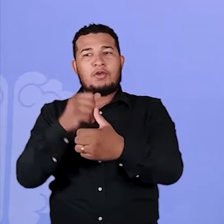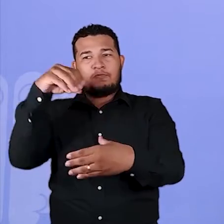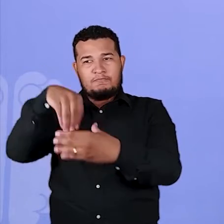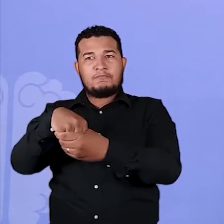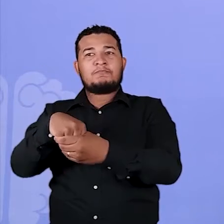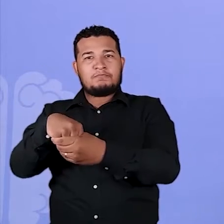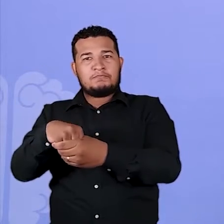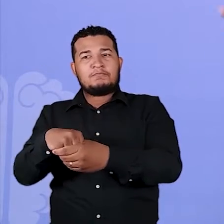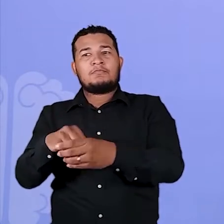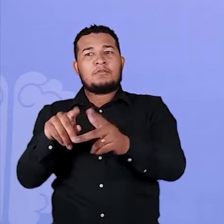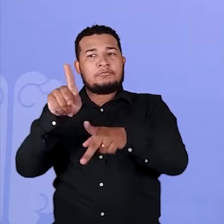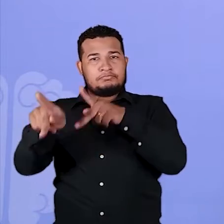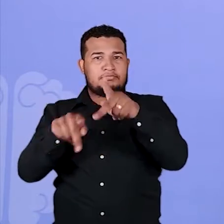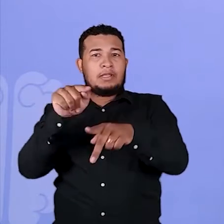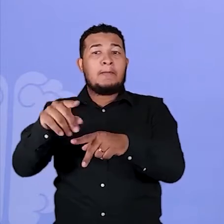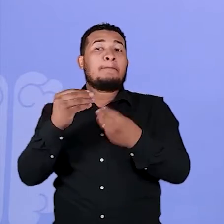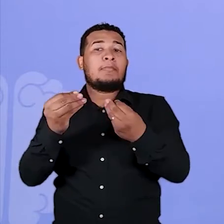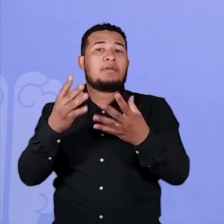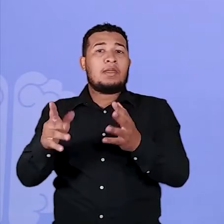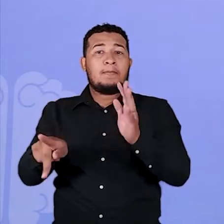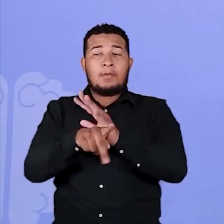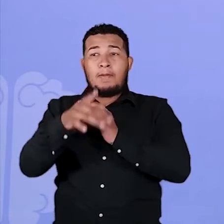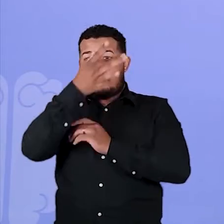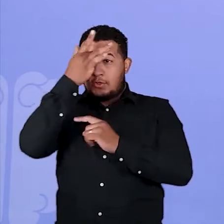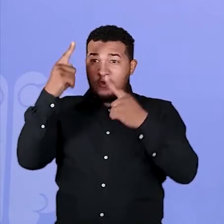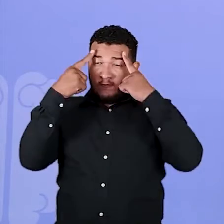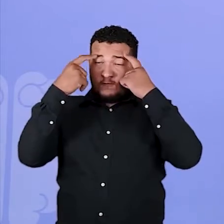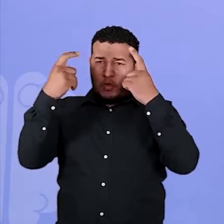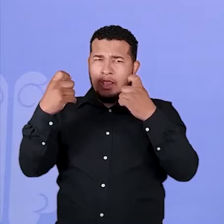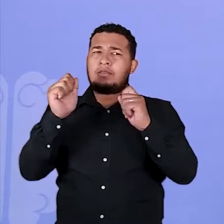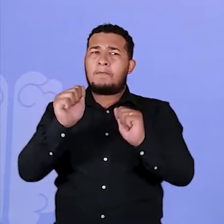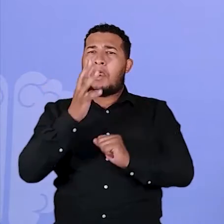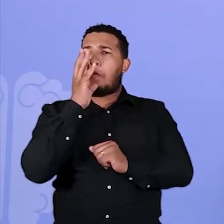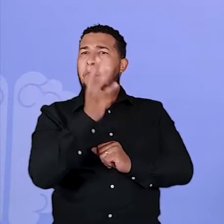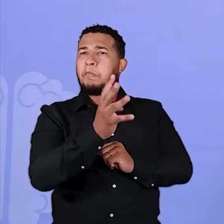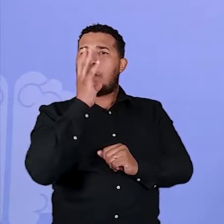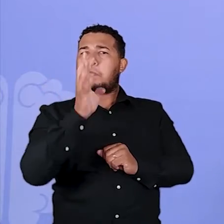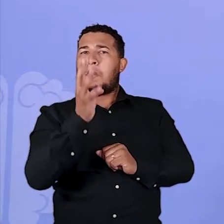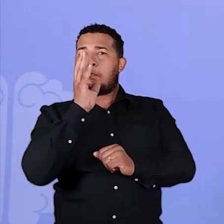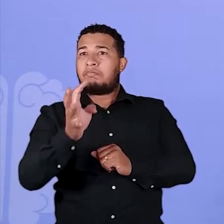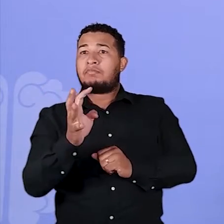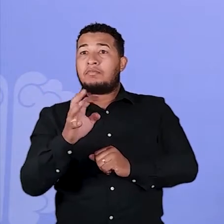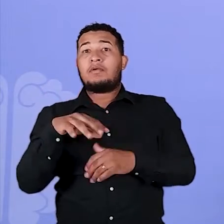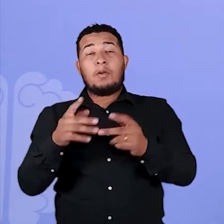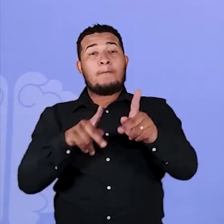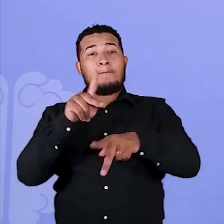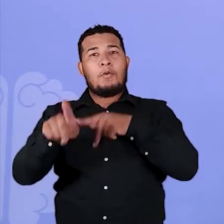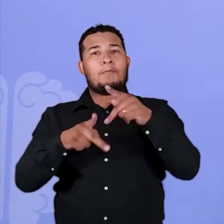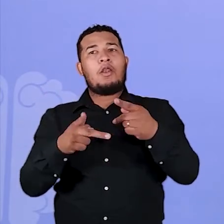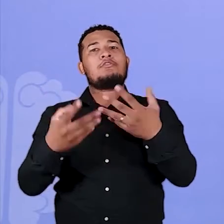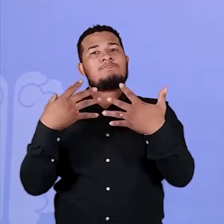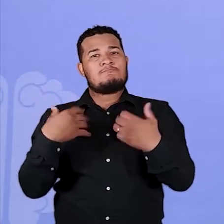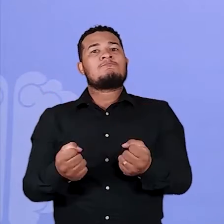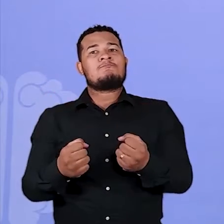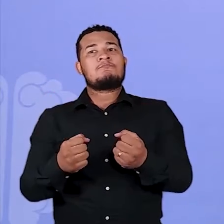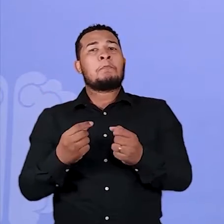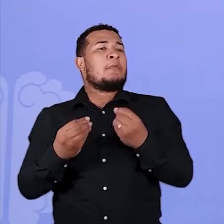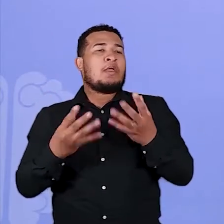nessa colônia para receber denúncias de maus tratos. Então a população ganhou um espaço para